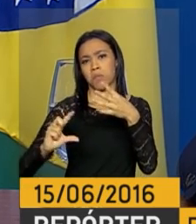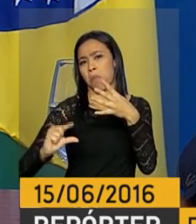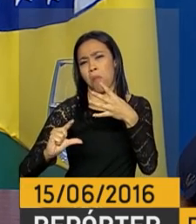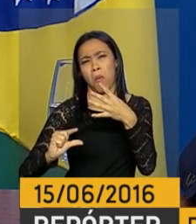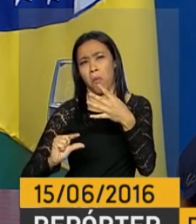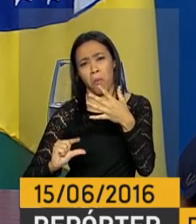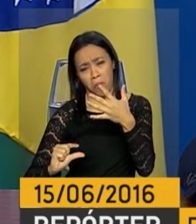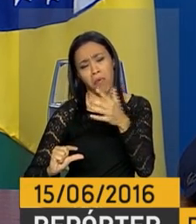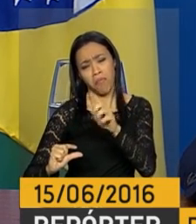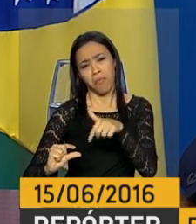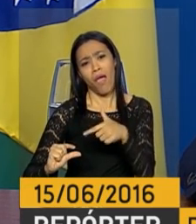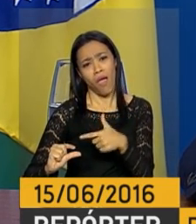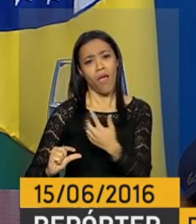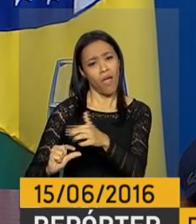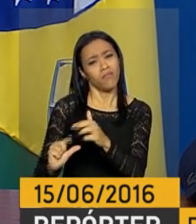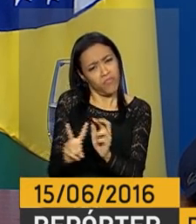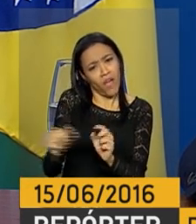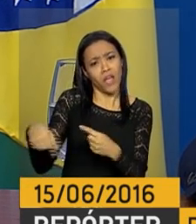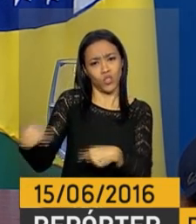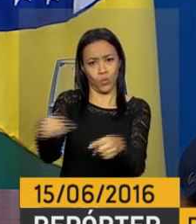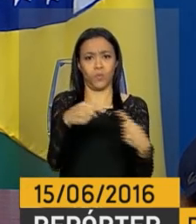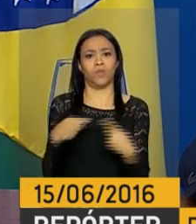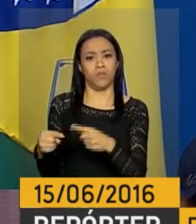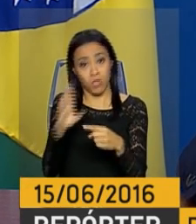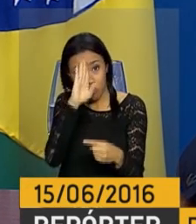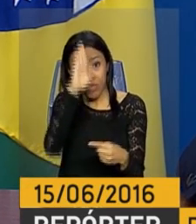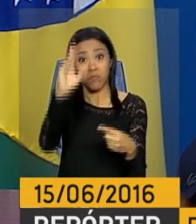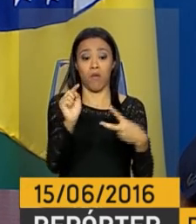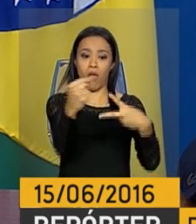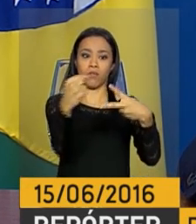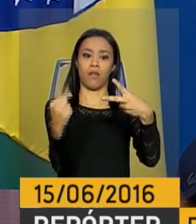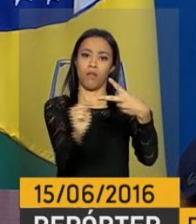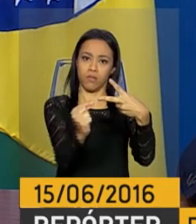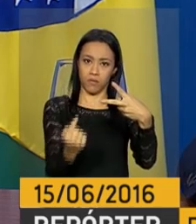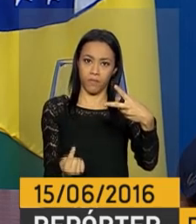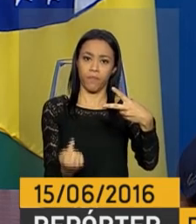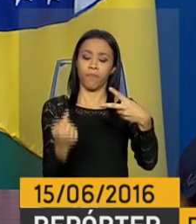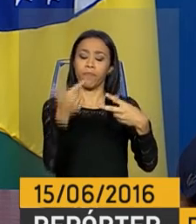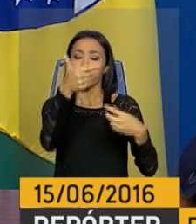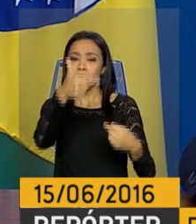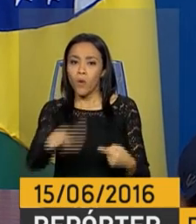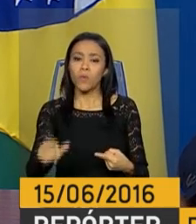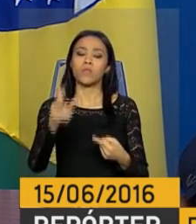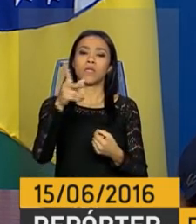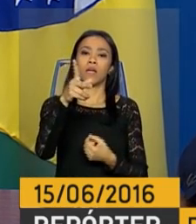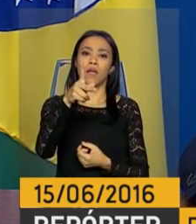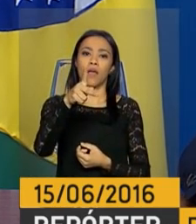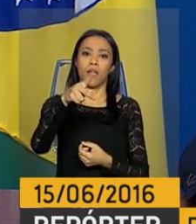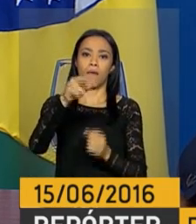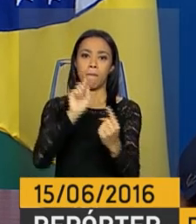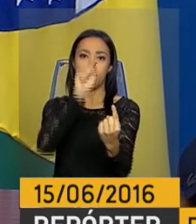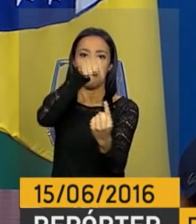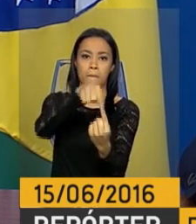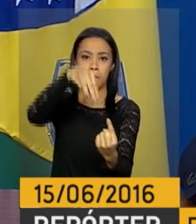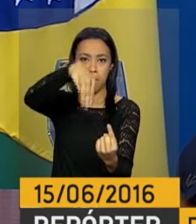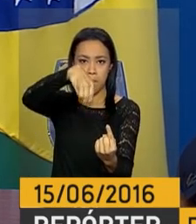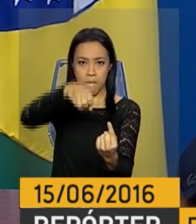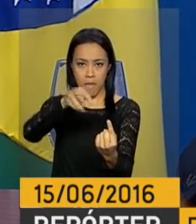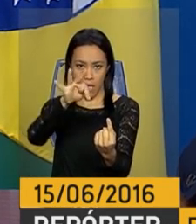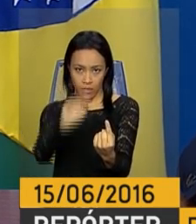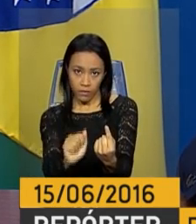desse passo inicial importante. A questão da meta primária, a princípio, a ideia